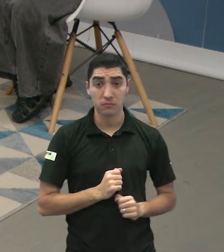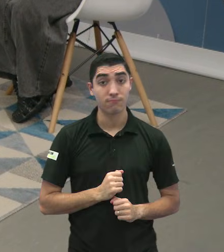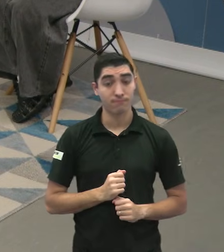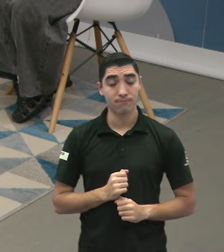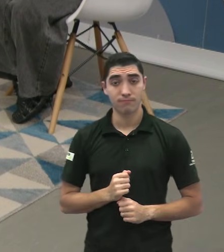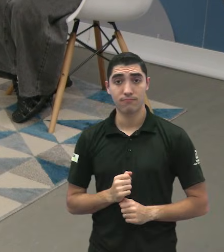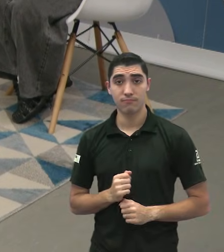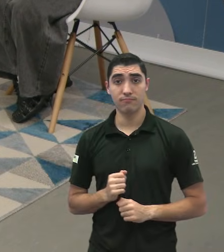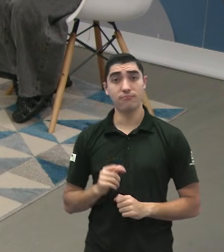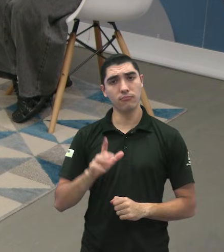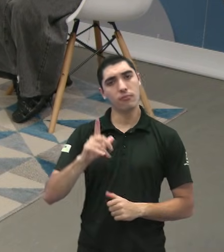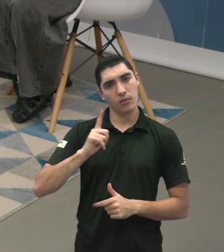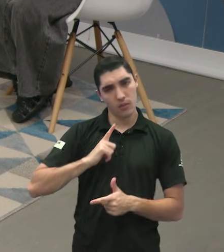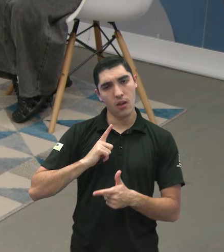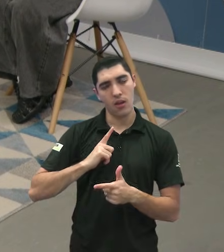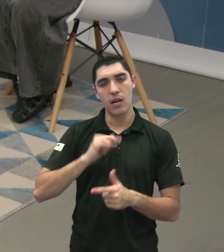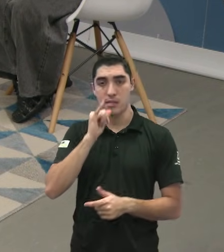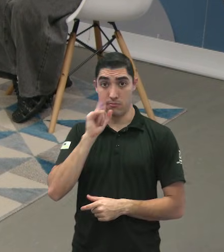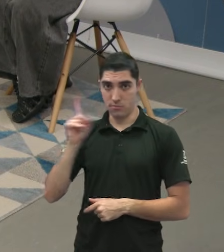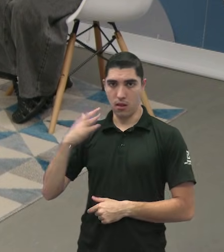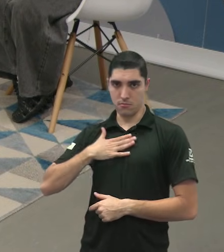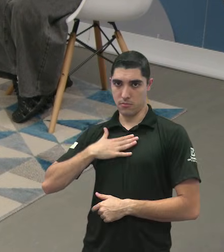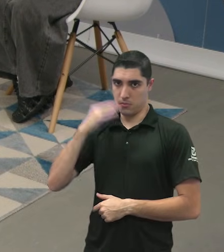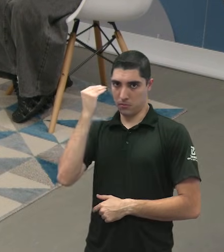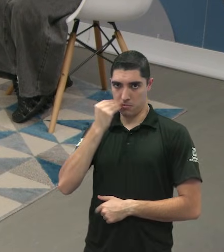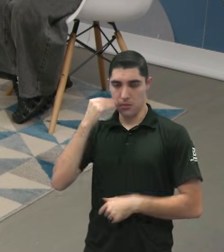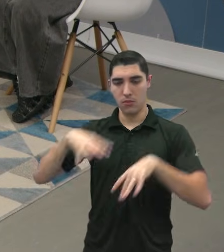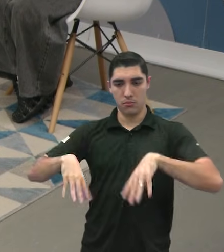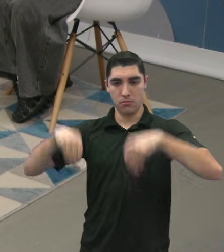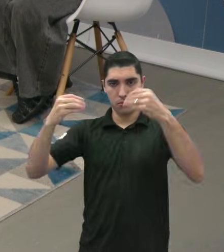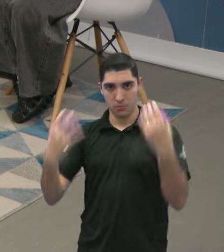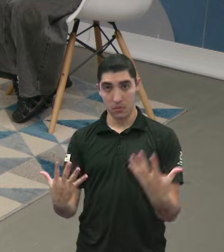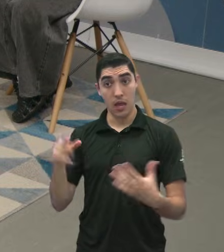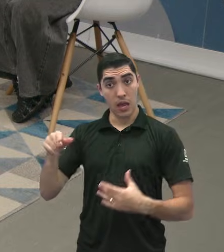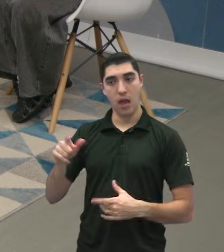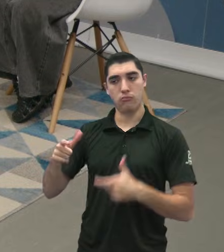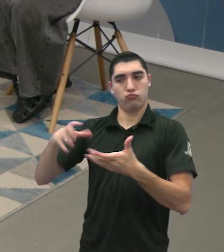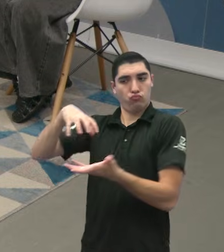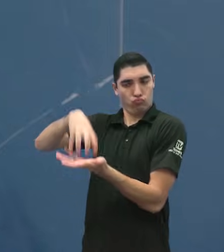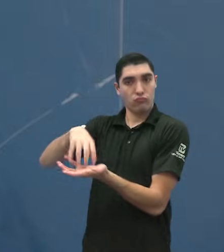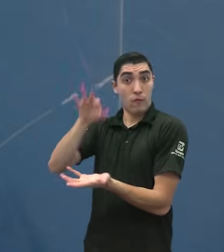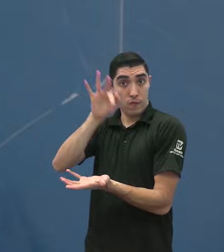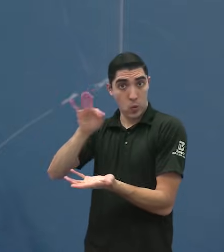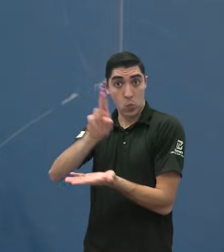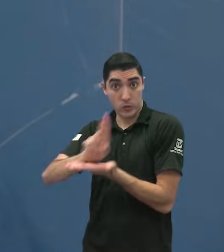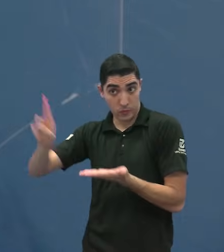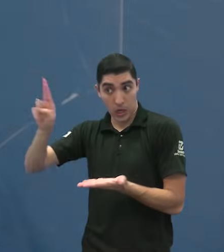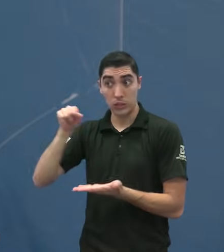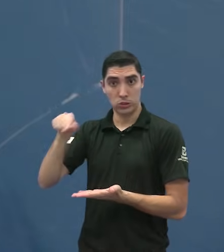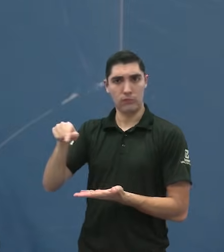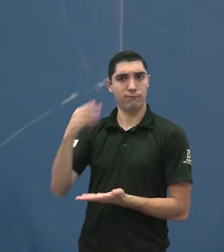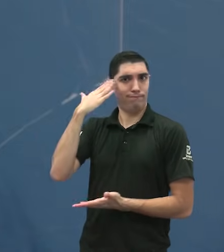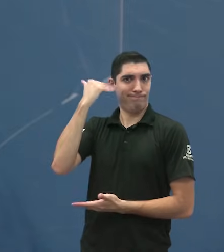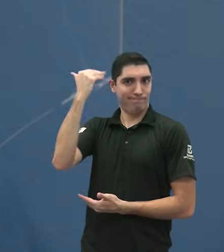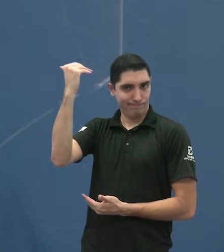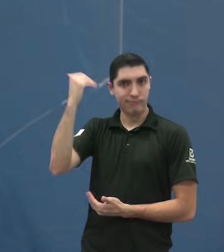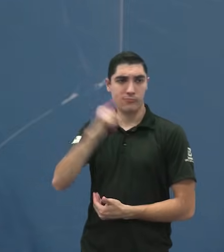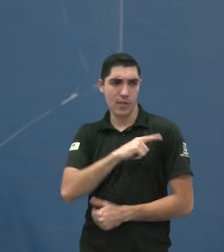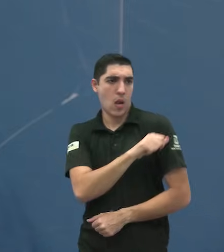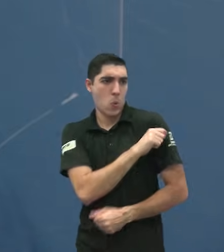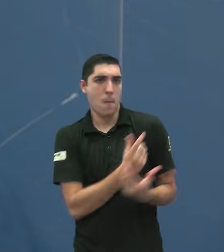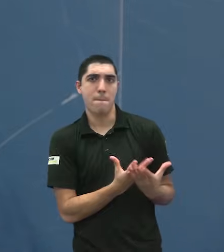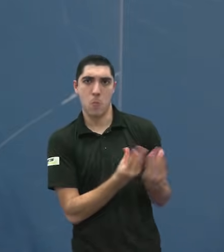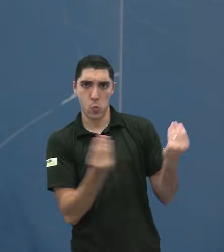Tirando por a questão da Unifesp, né, que é onde eu estou, uma universidade pública grande, tem muitos alunos, a maior questão